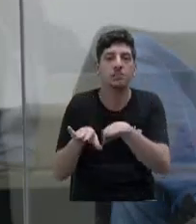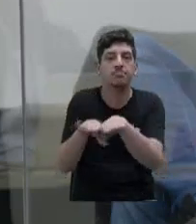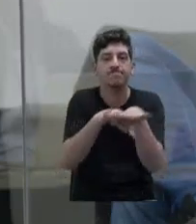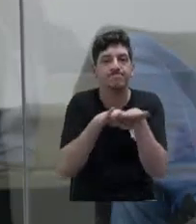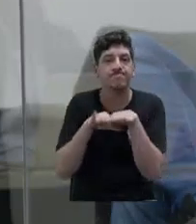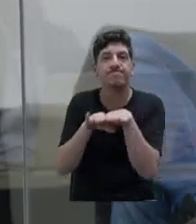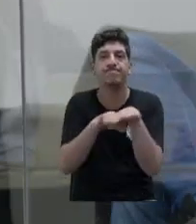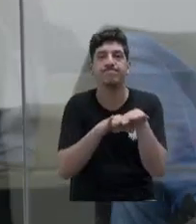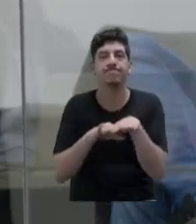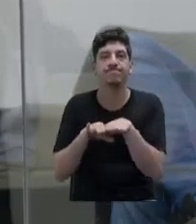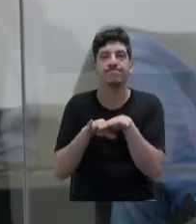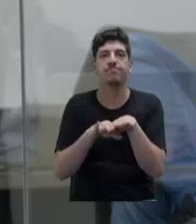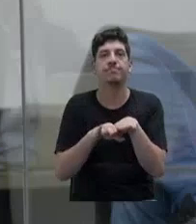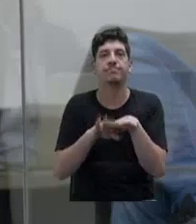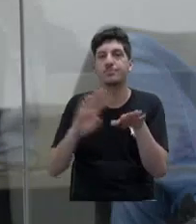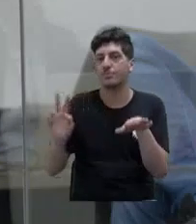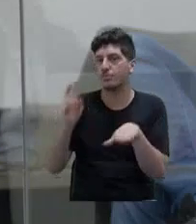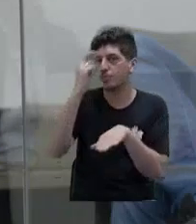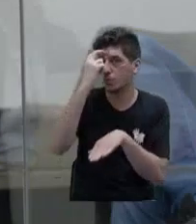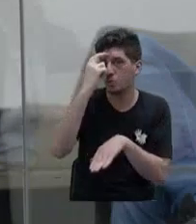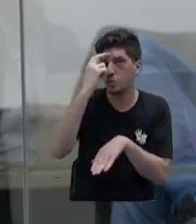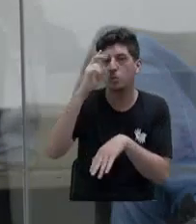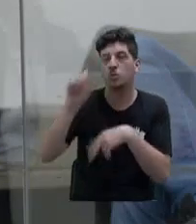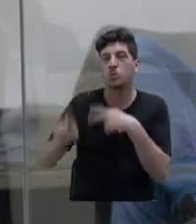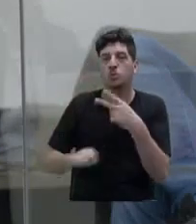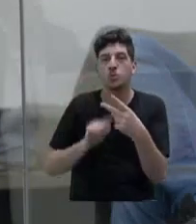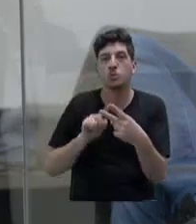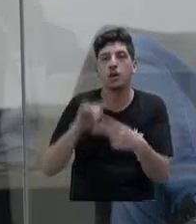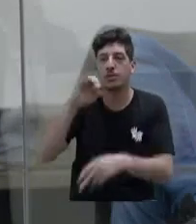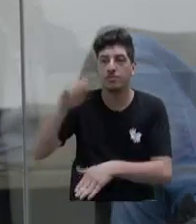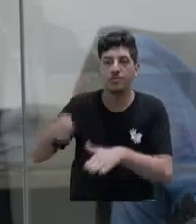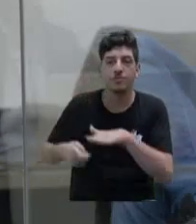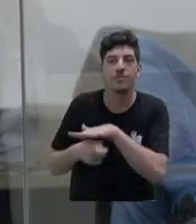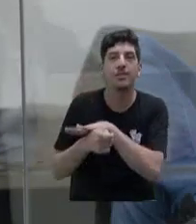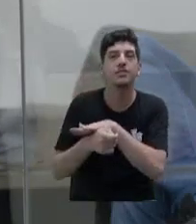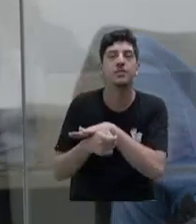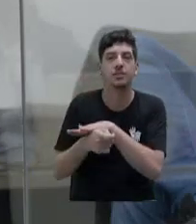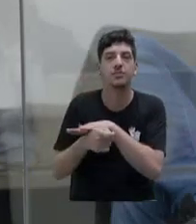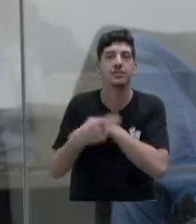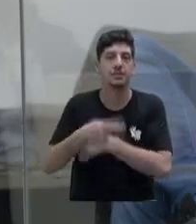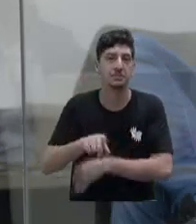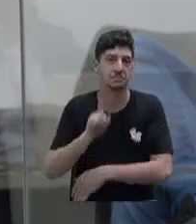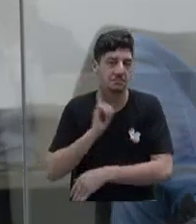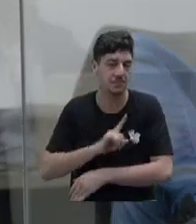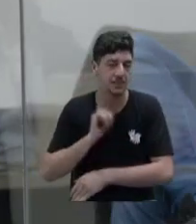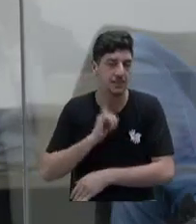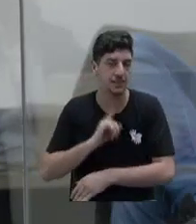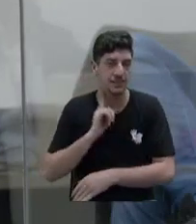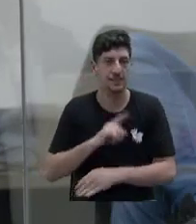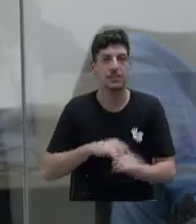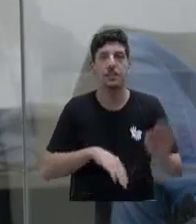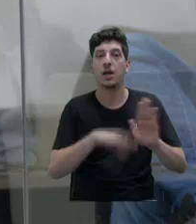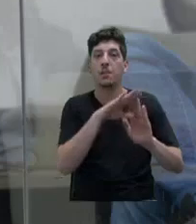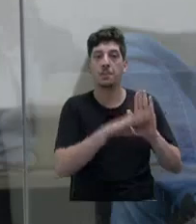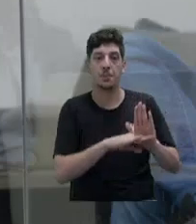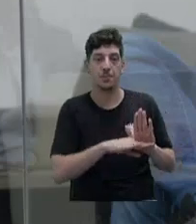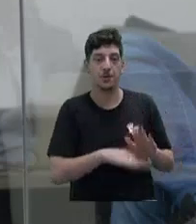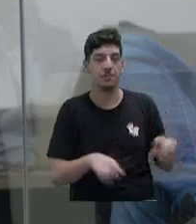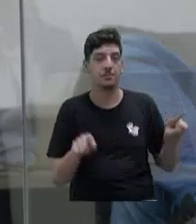democrática a cultura e o investimento em Minas. O programa